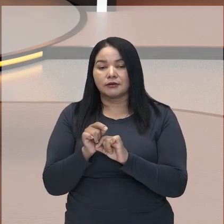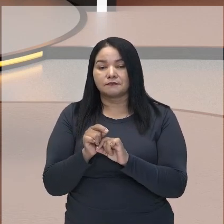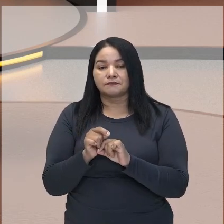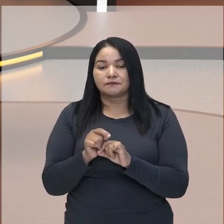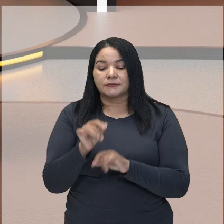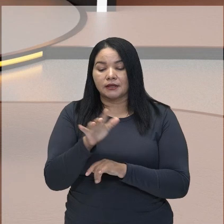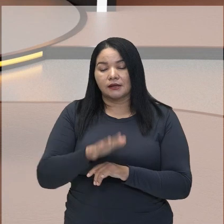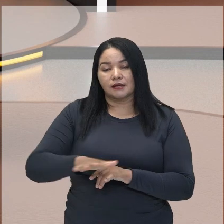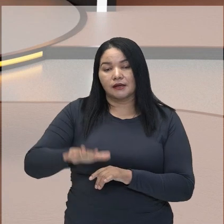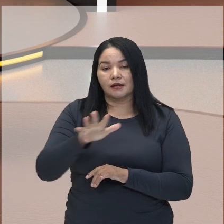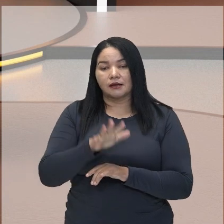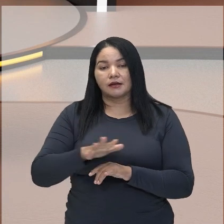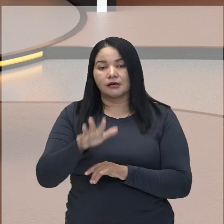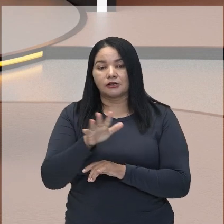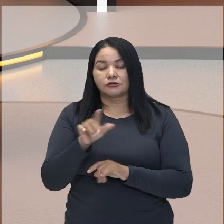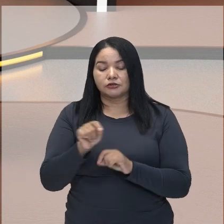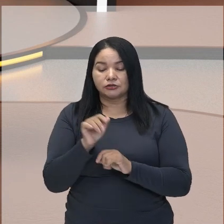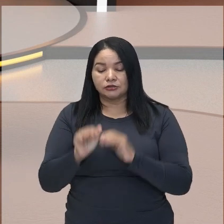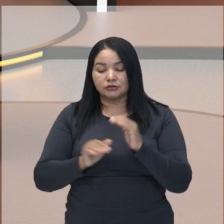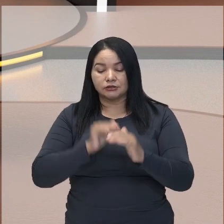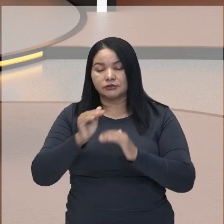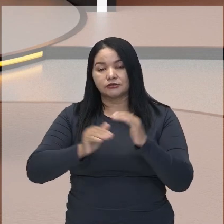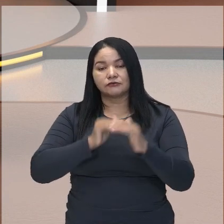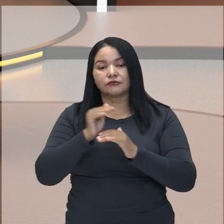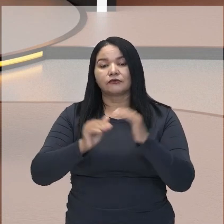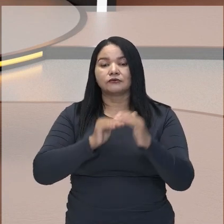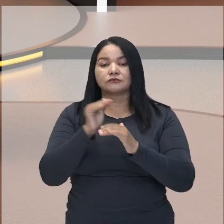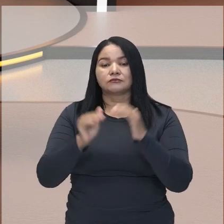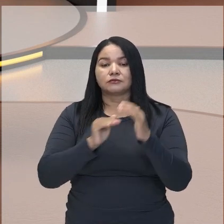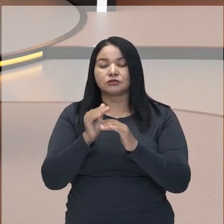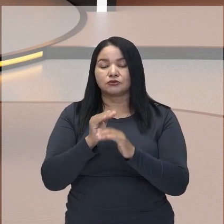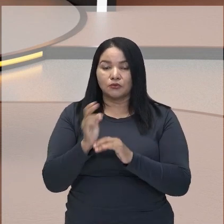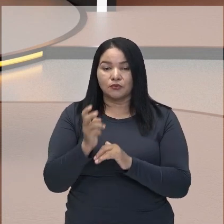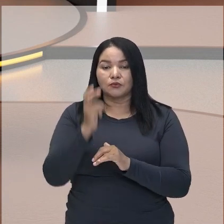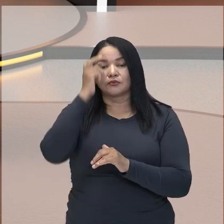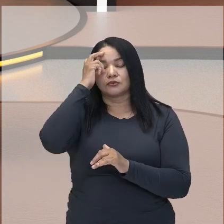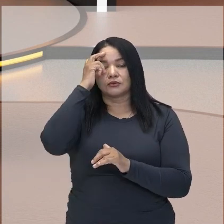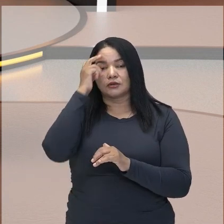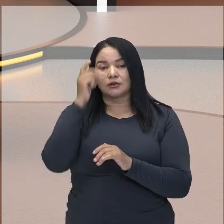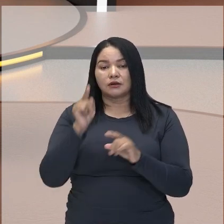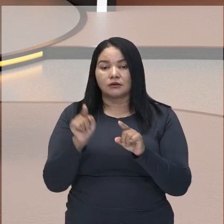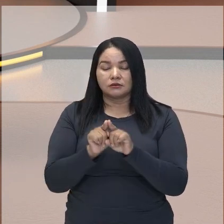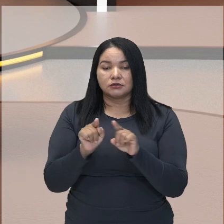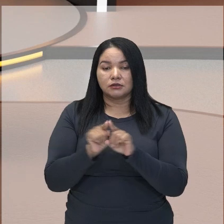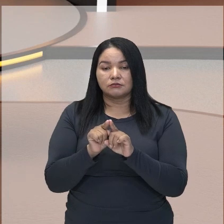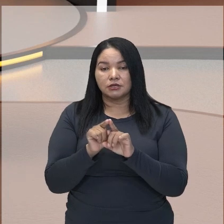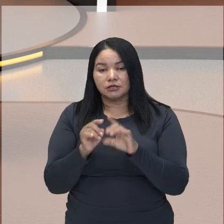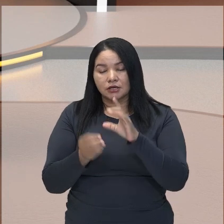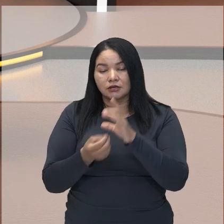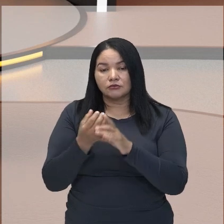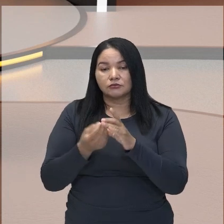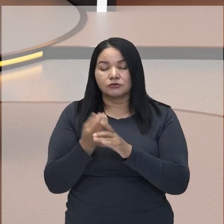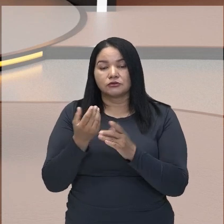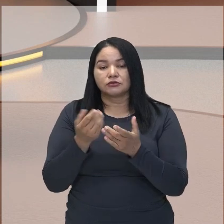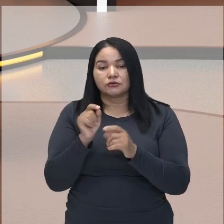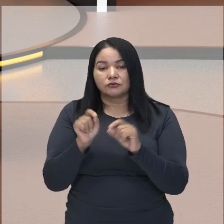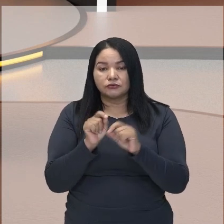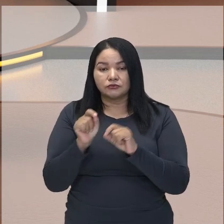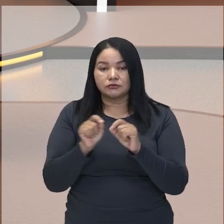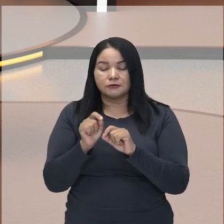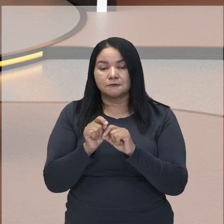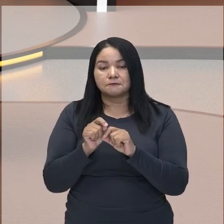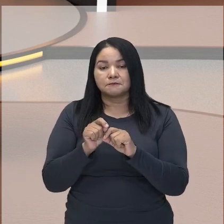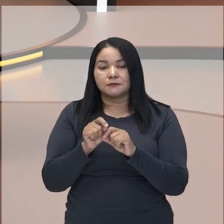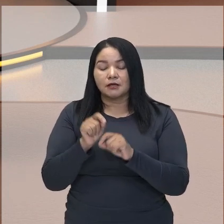parte de desenvolvimento também cultural, a composição demográfica do